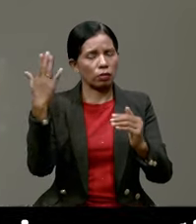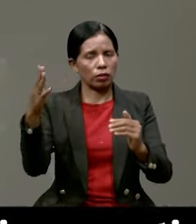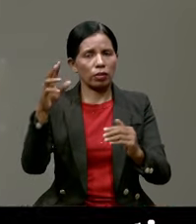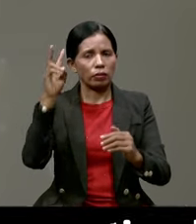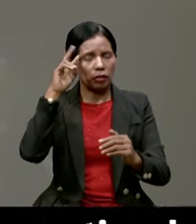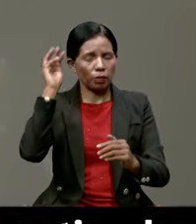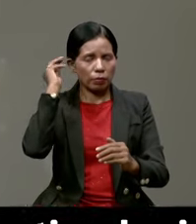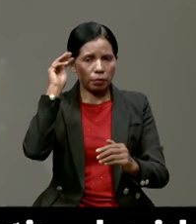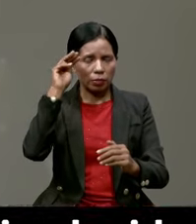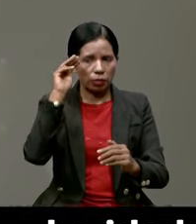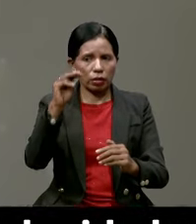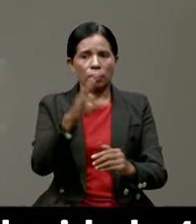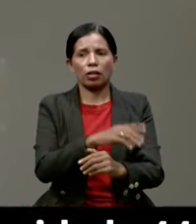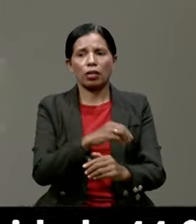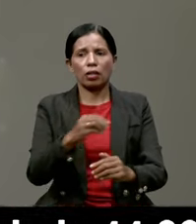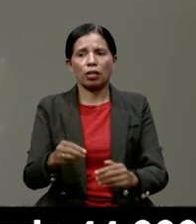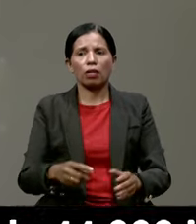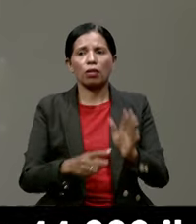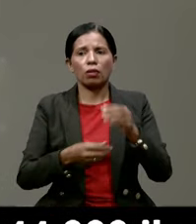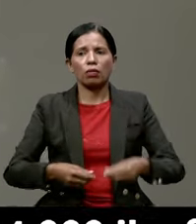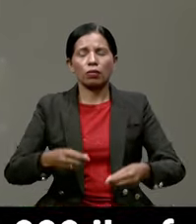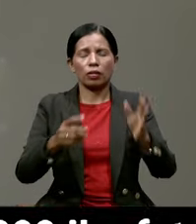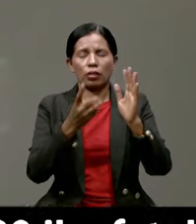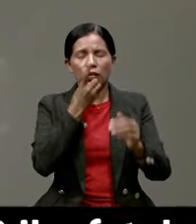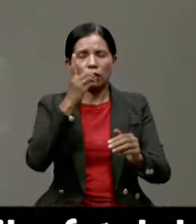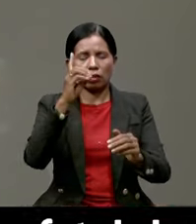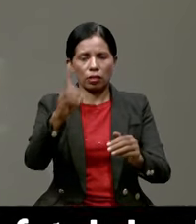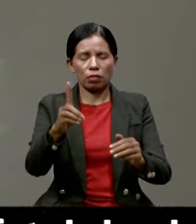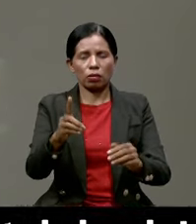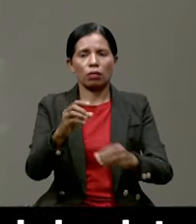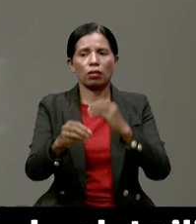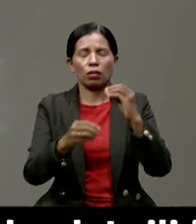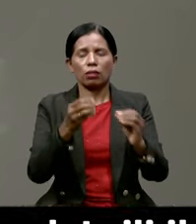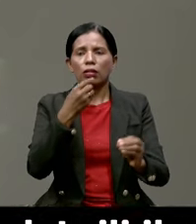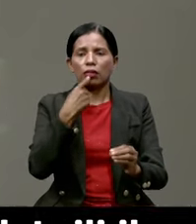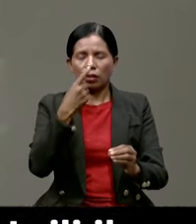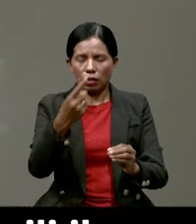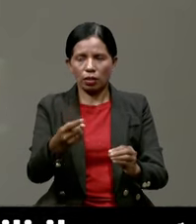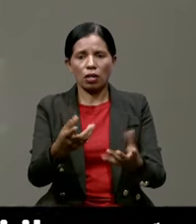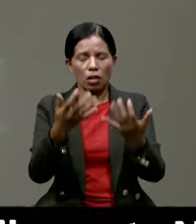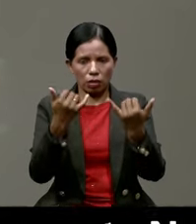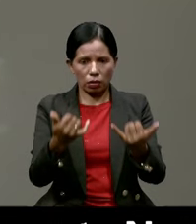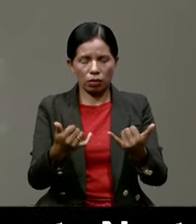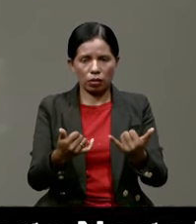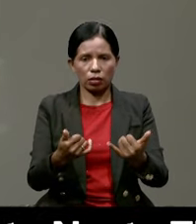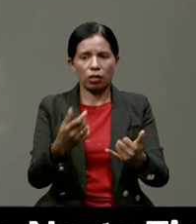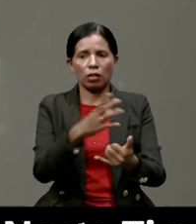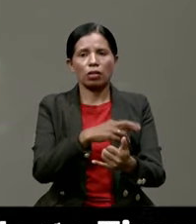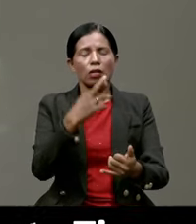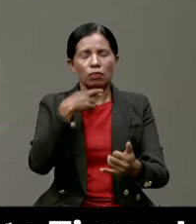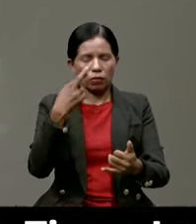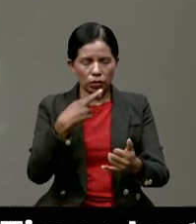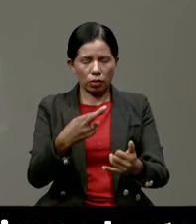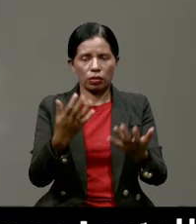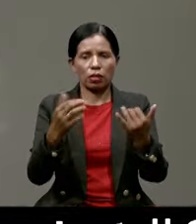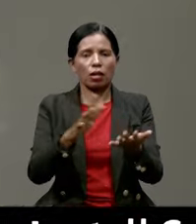vice primeiro ministro Carvalho Lai hasai declaração ho di nega realidade ho di dehang agora da dauk situasaun fosnya falling